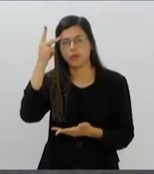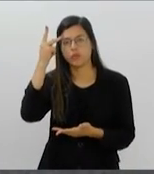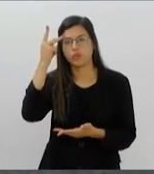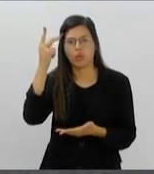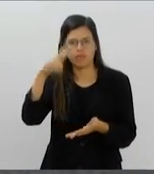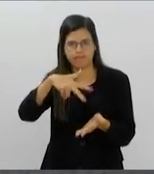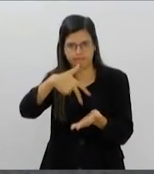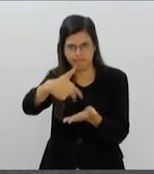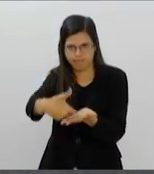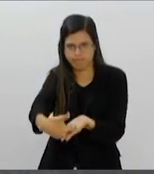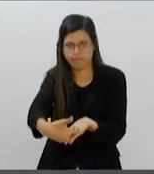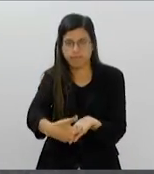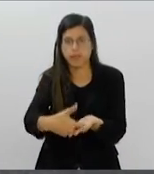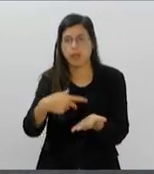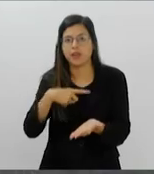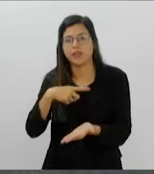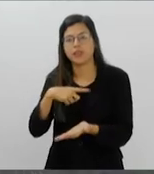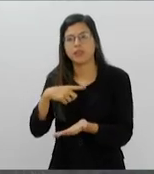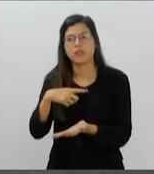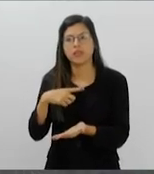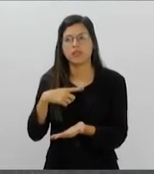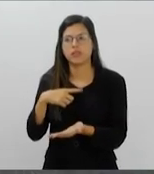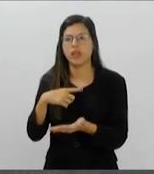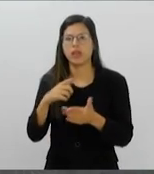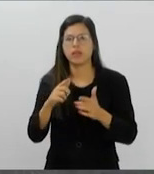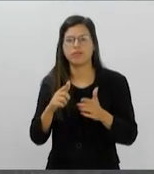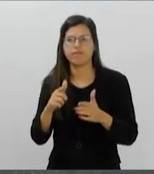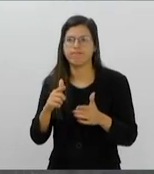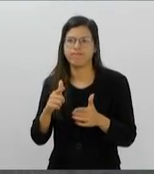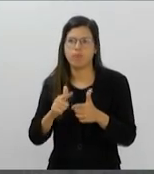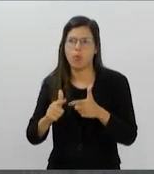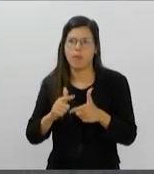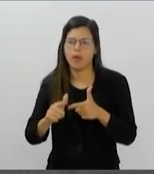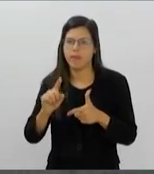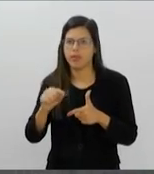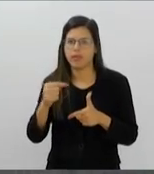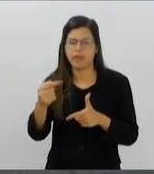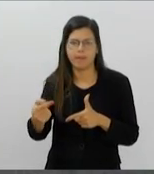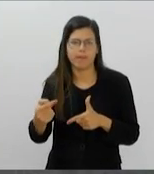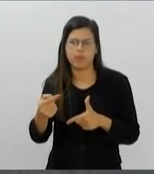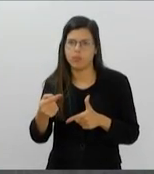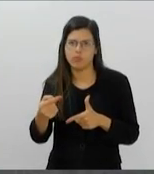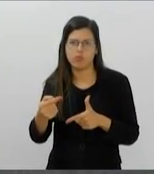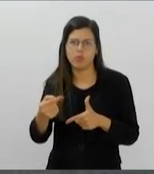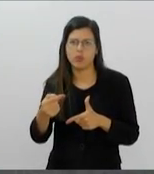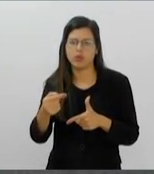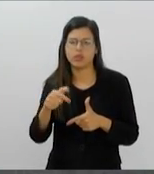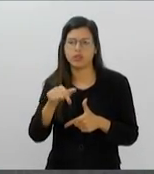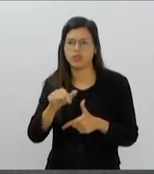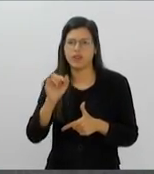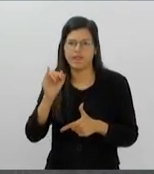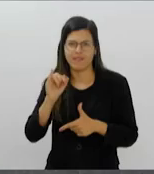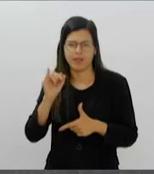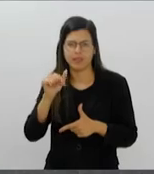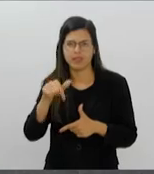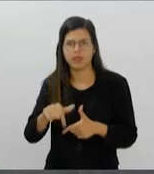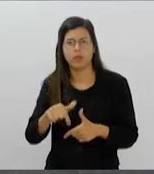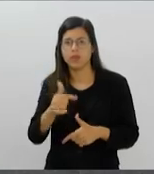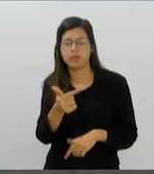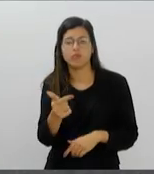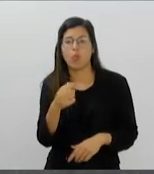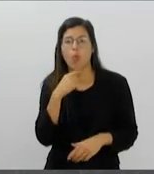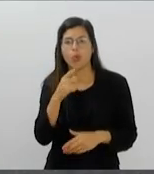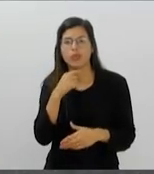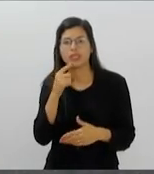internada tem intervenções, gera problemas depois, infecção, e ela não tem acesso ao seu prontuário.